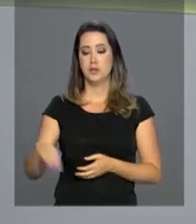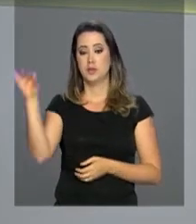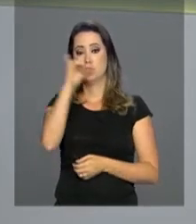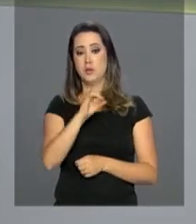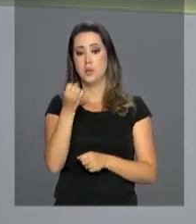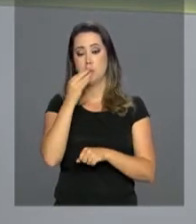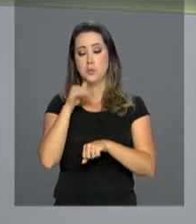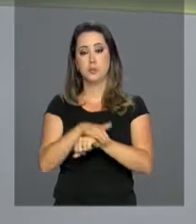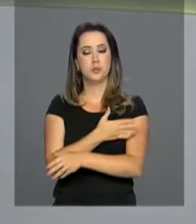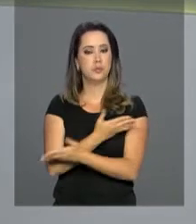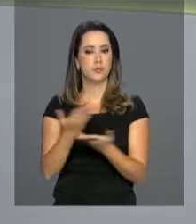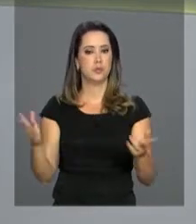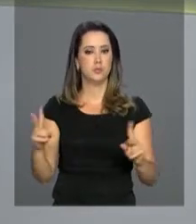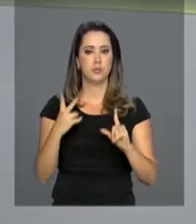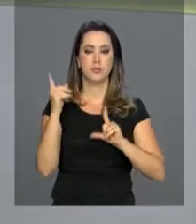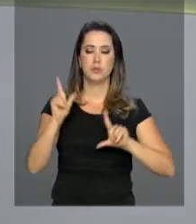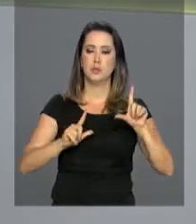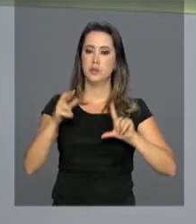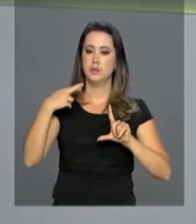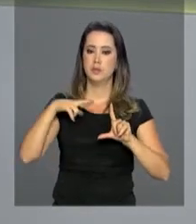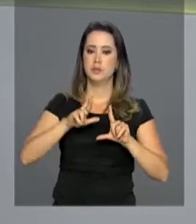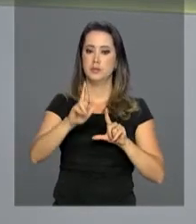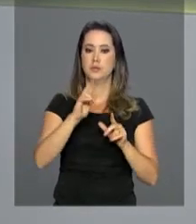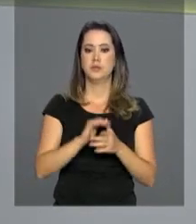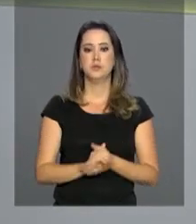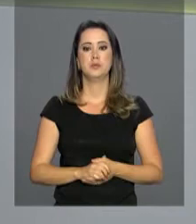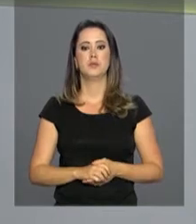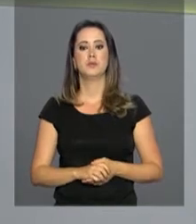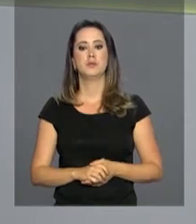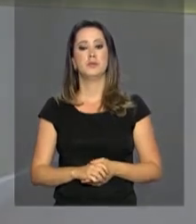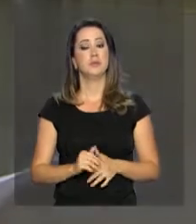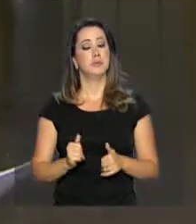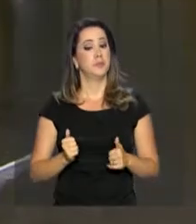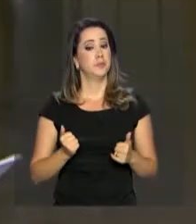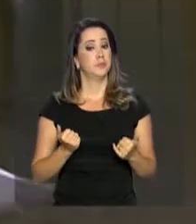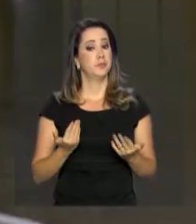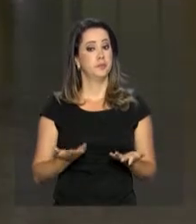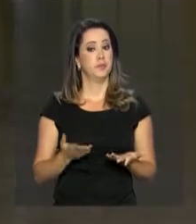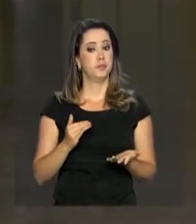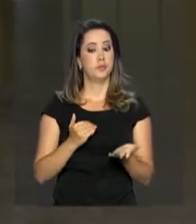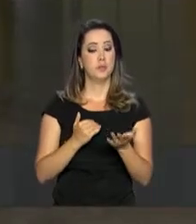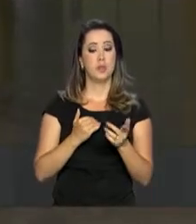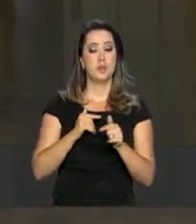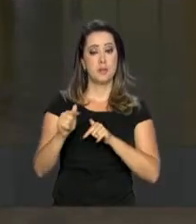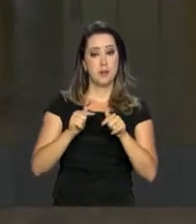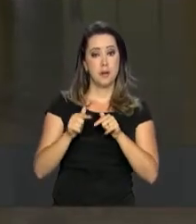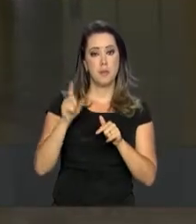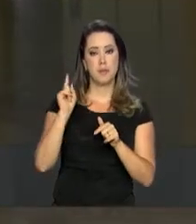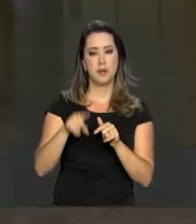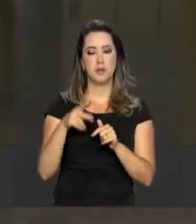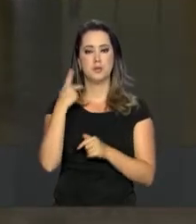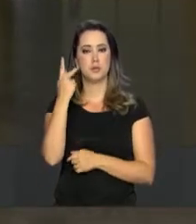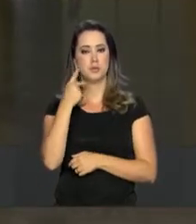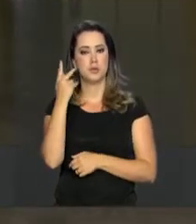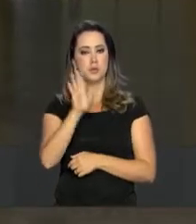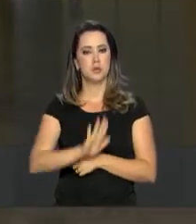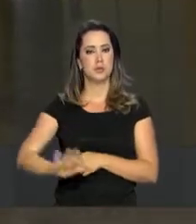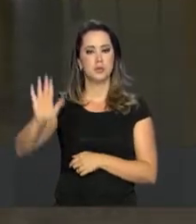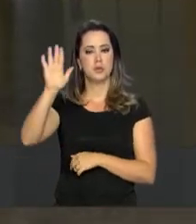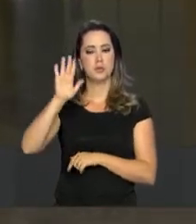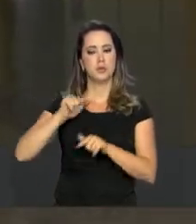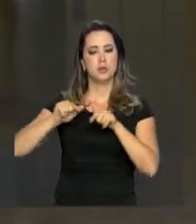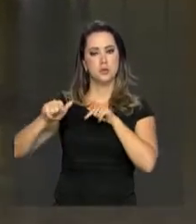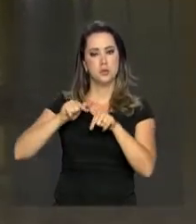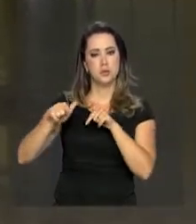roberto boa noite boa noite a todos que nos assistem na tv nbr olha o roberto essa iniciativa faz parte da política nacional de trabalho